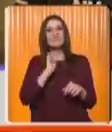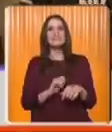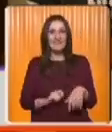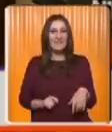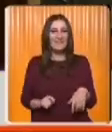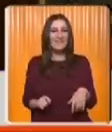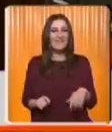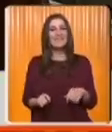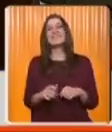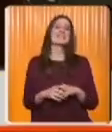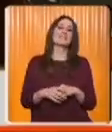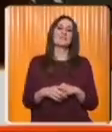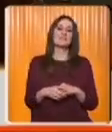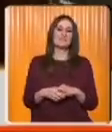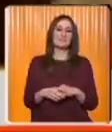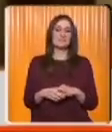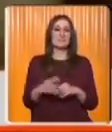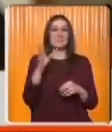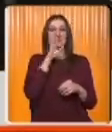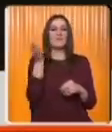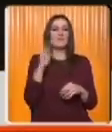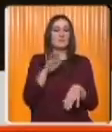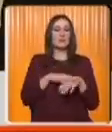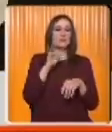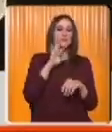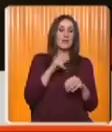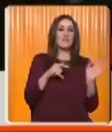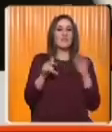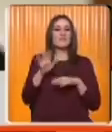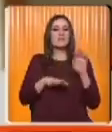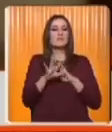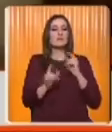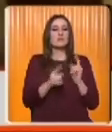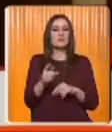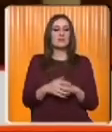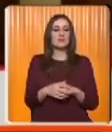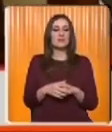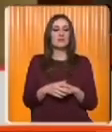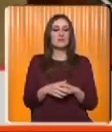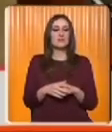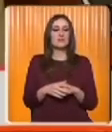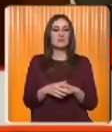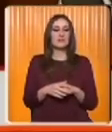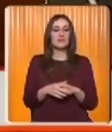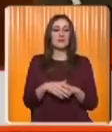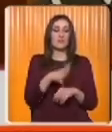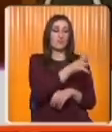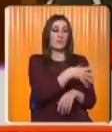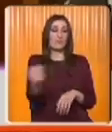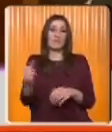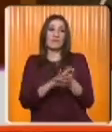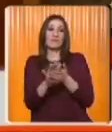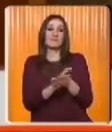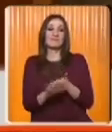para baixo. É? É. Pronto. Então, se eu vim cá por causa da mãe, vim cá fazer o quê? Levá-la. Eu não vou levá-la a lado